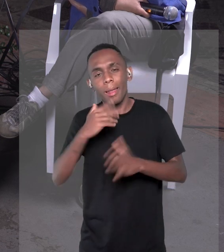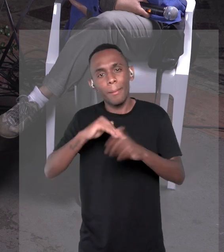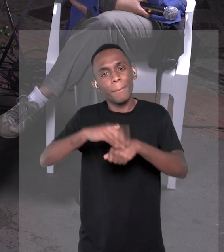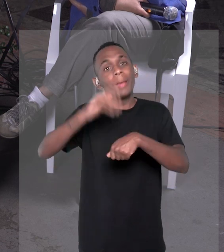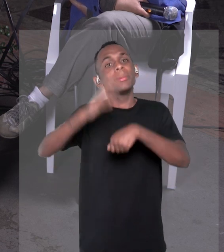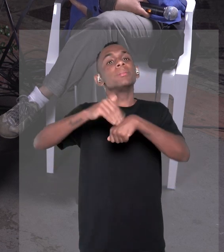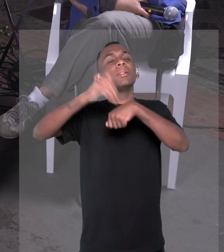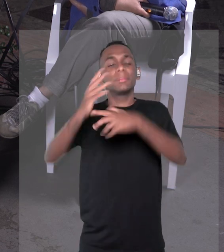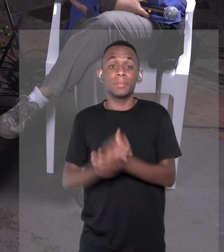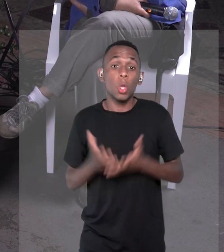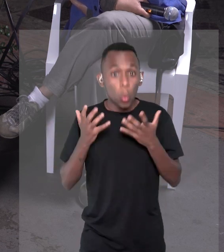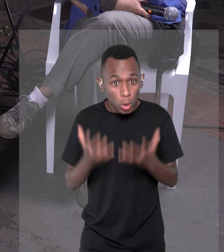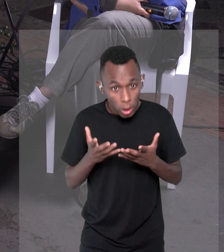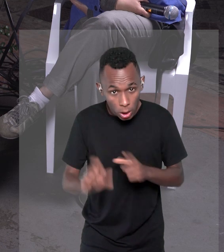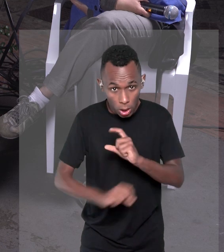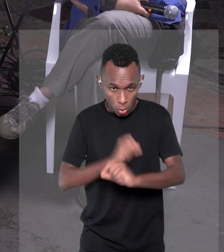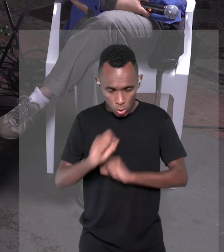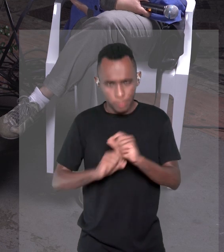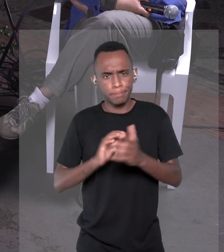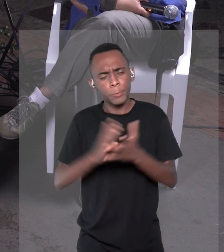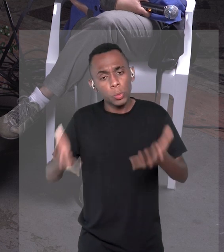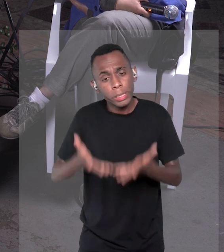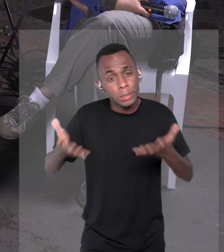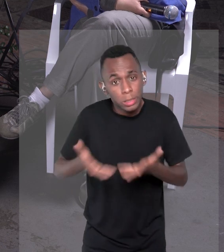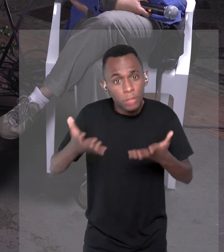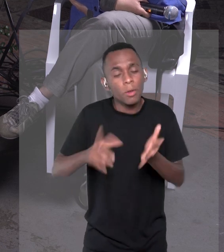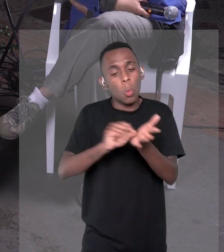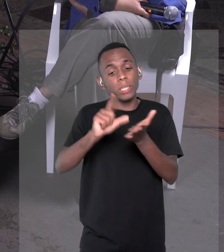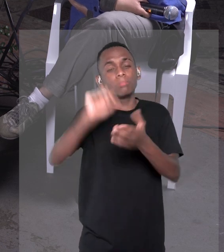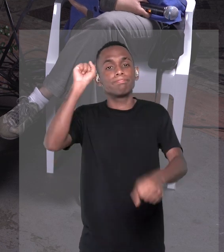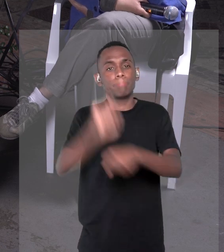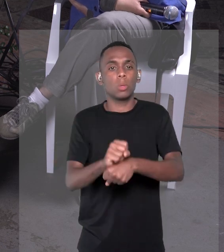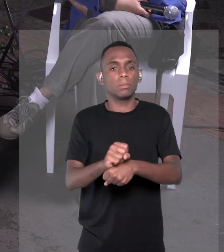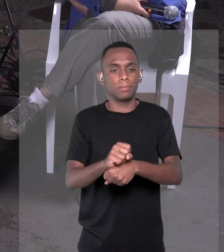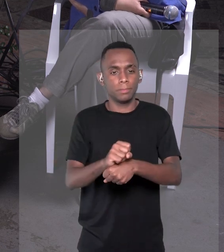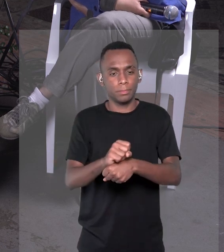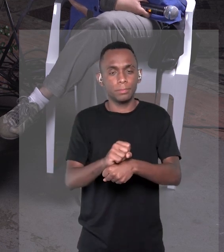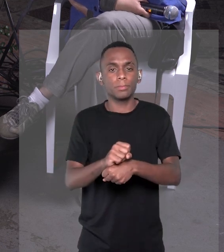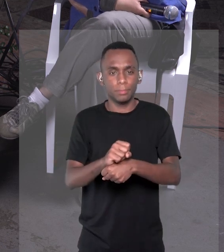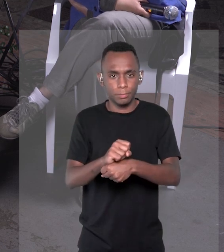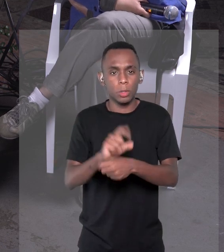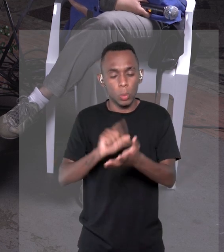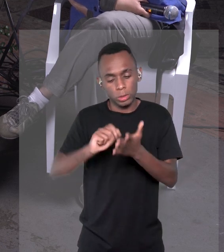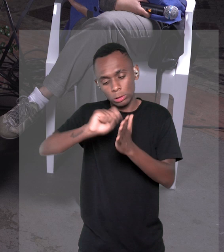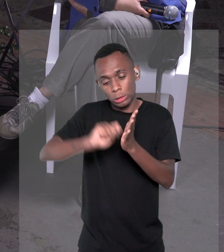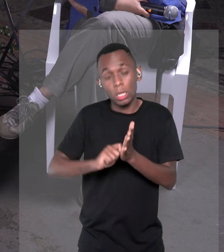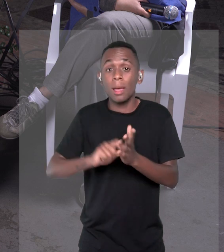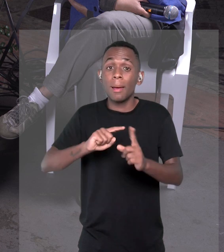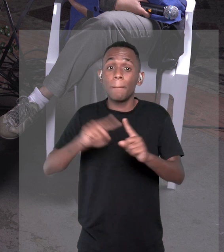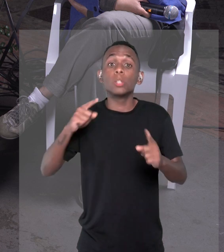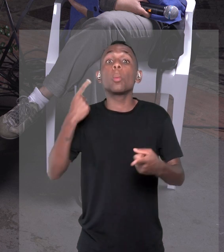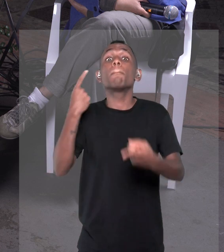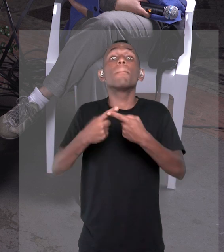O músico tem sempre aquela coisa, né? Ficar sempre falando. Mas eu queria te provocar no momento em que o